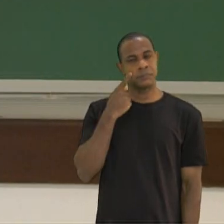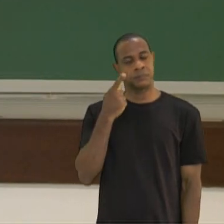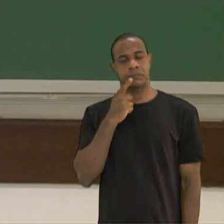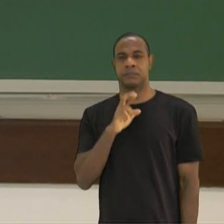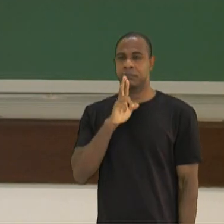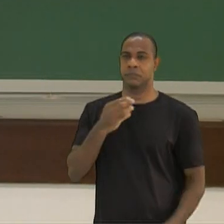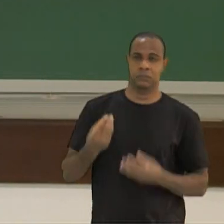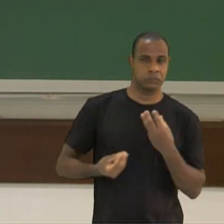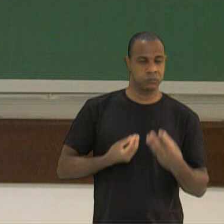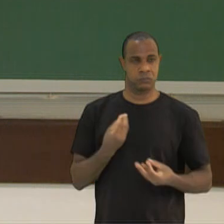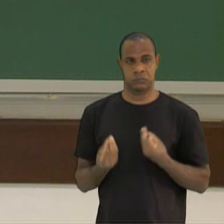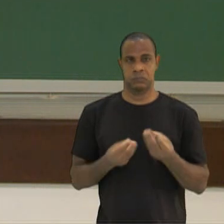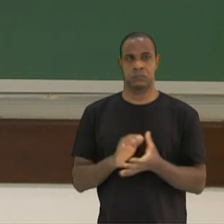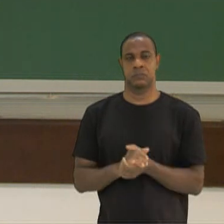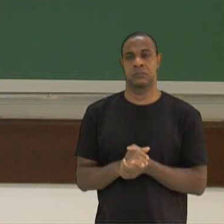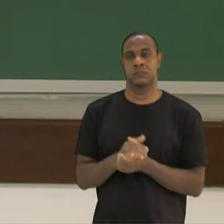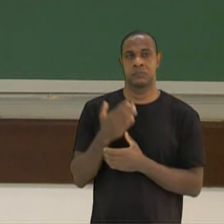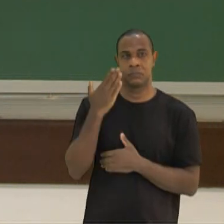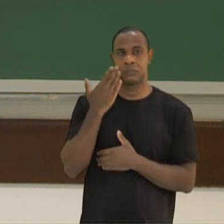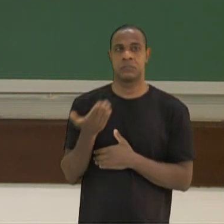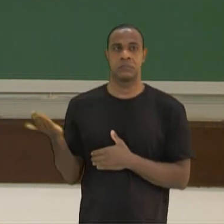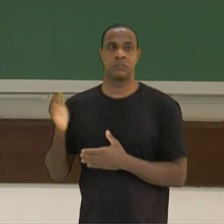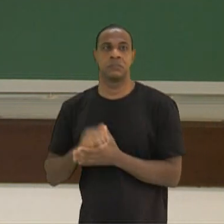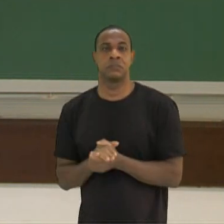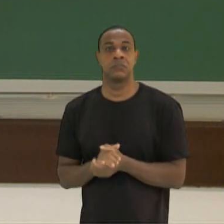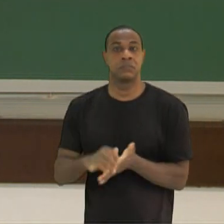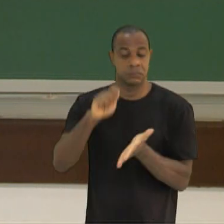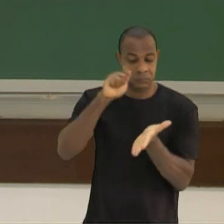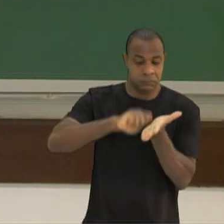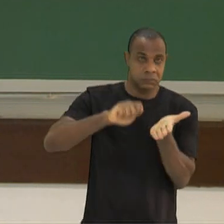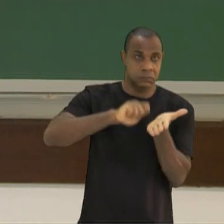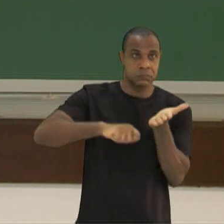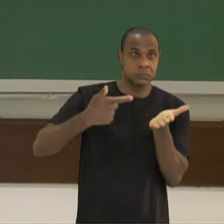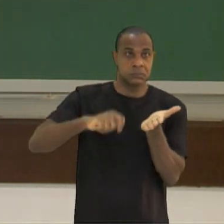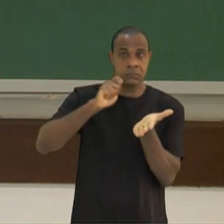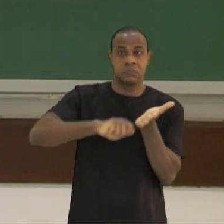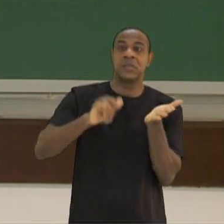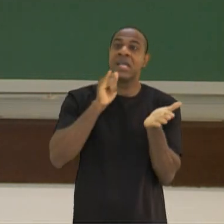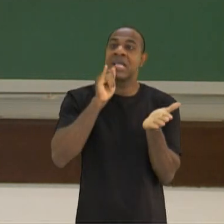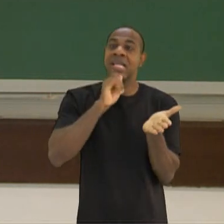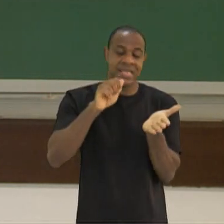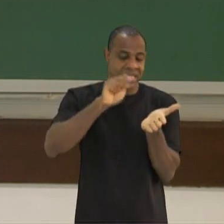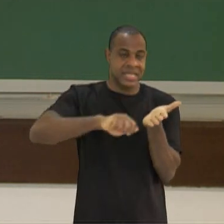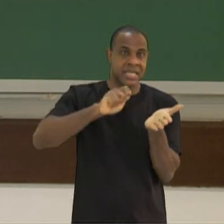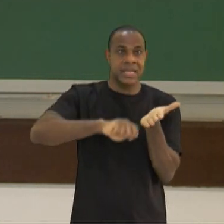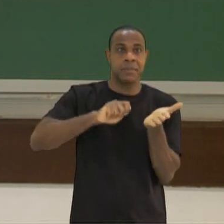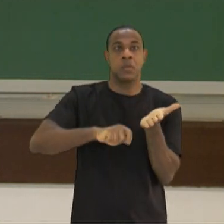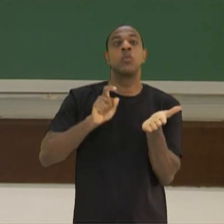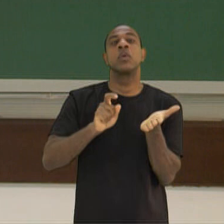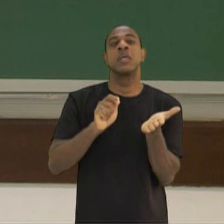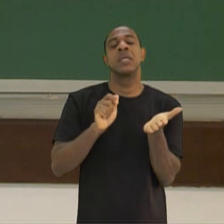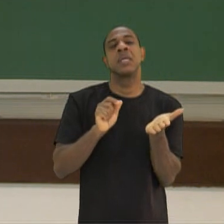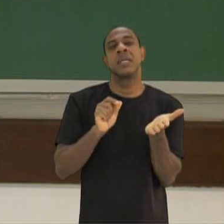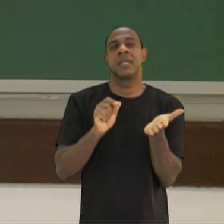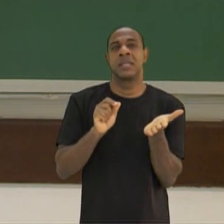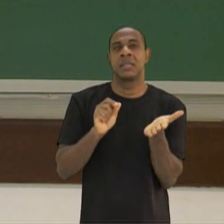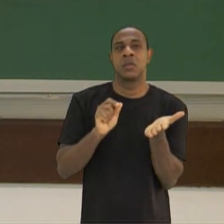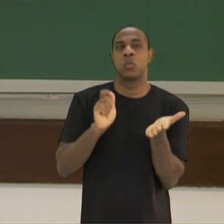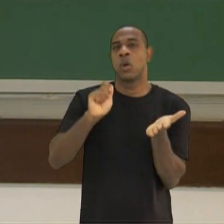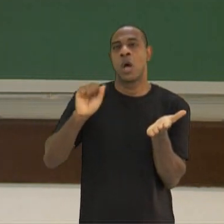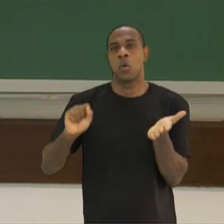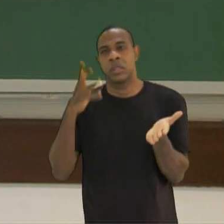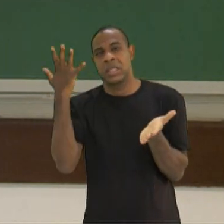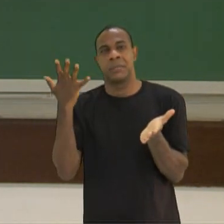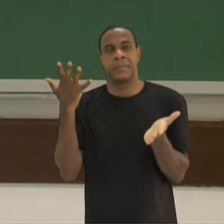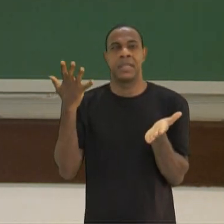responder aí no seu material é o seguinte. Descreva, dê exemplo aí de uma situação com um